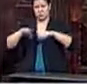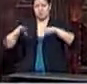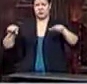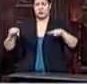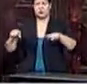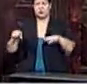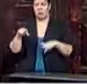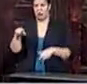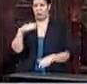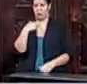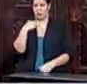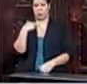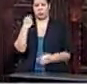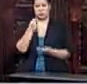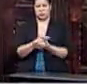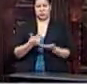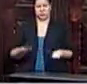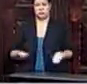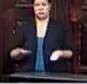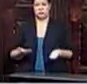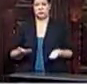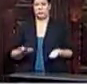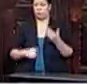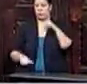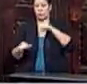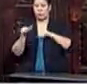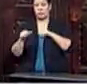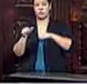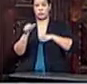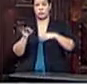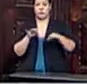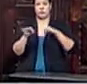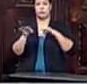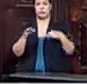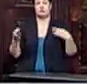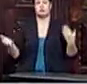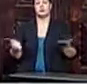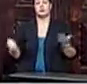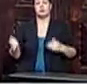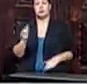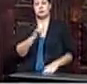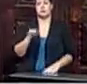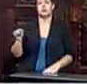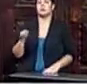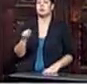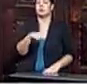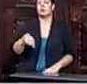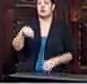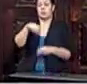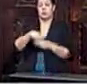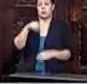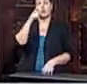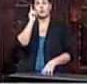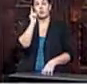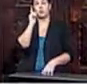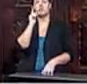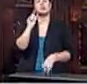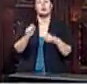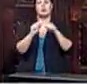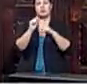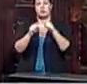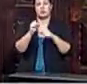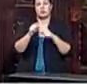pode contribuir mais. Pelo contrário, o projeto essa semana, que nós íamos votar ontem, era um